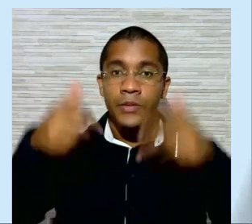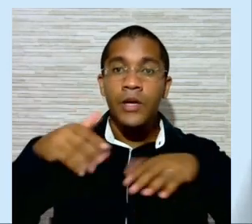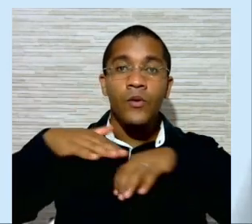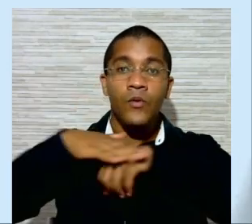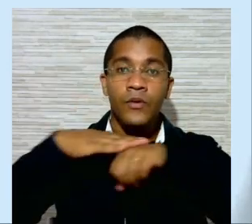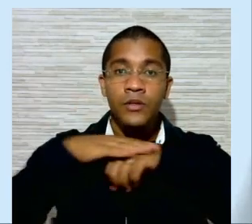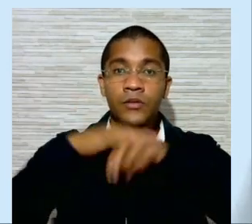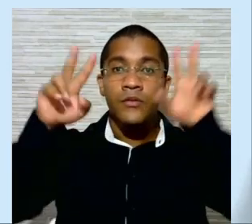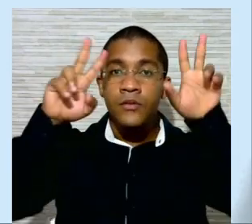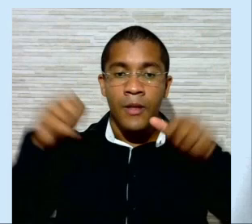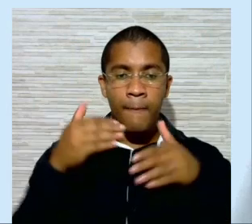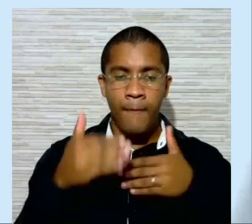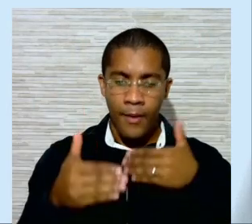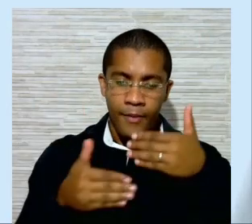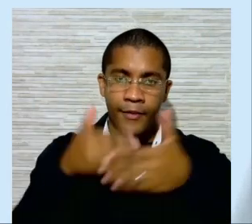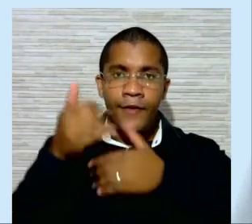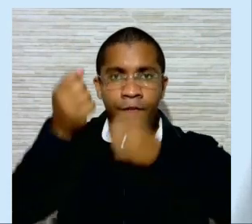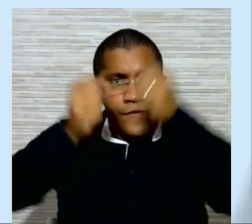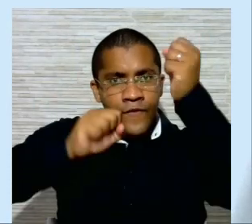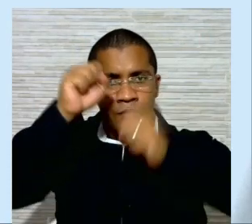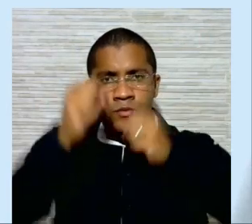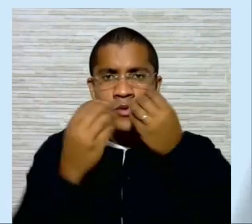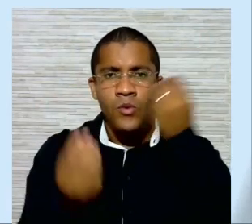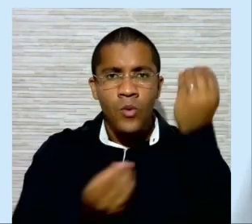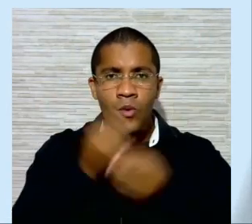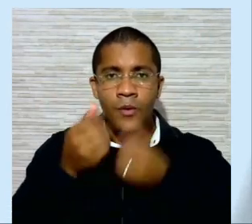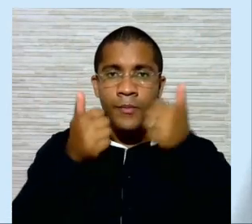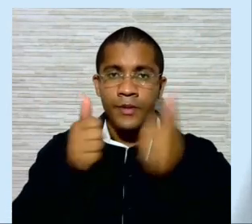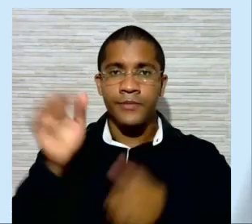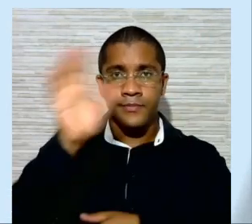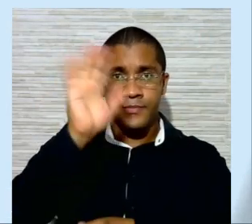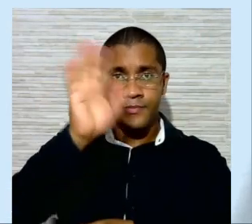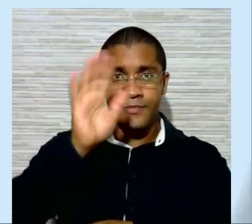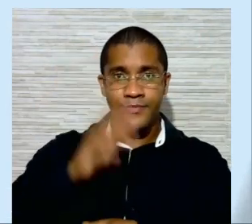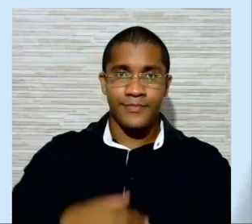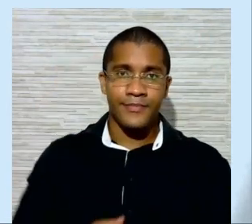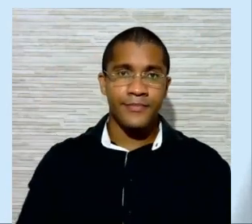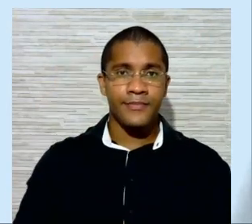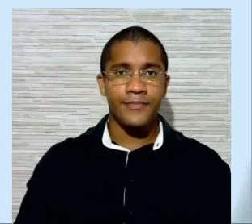conversar um pouco mais sobre esses processos de industrialização, tá? E até uma próxima. Valeu!